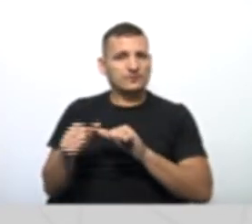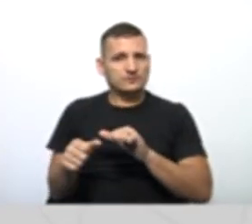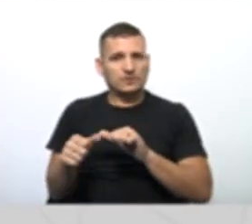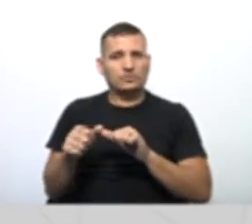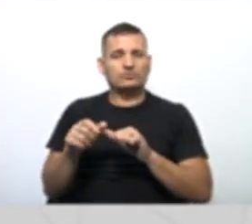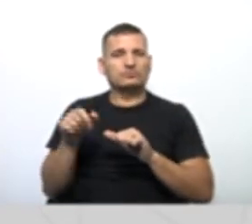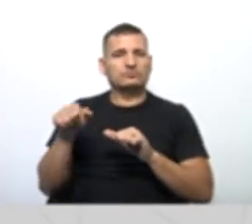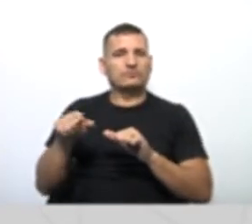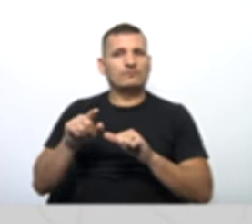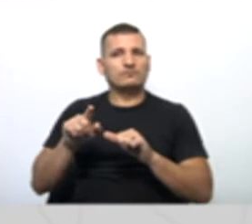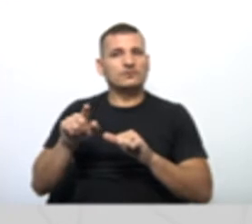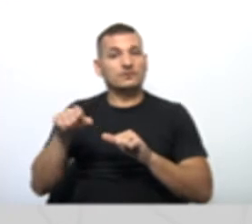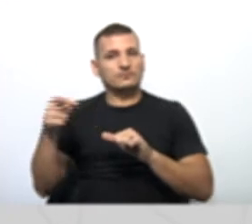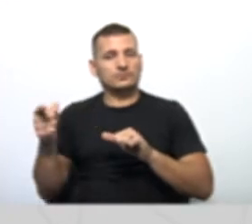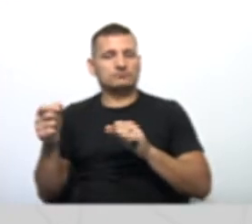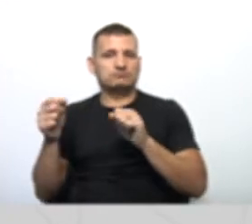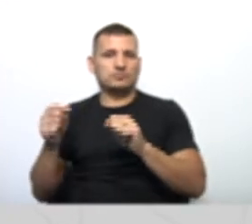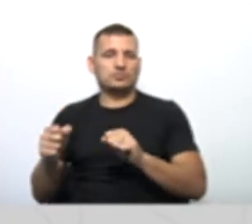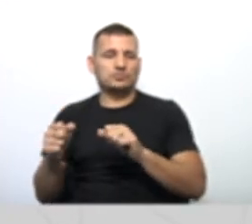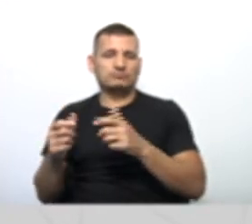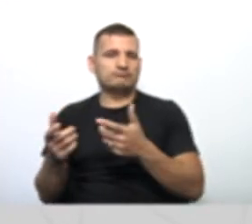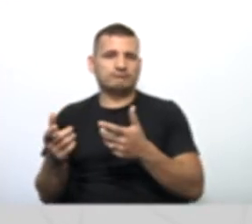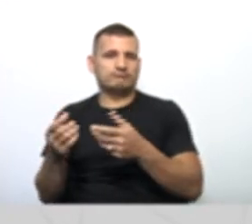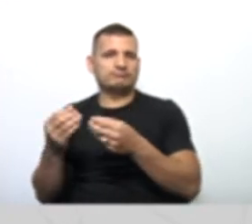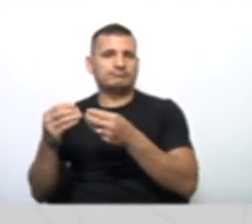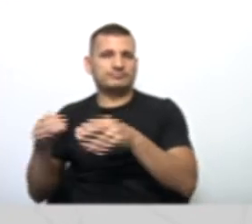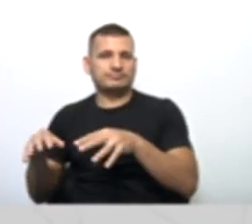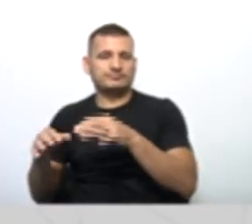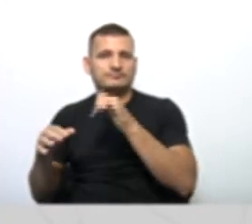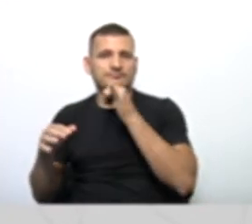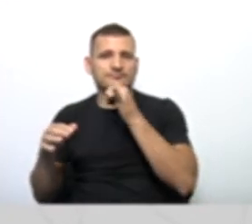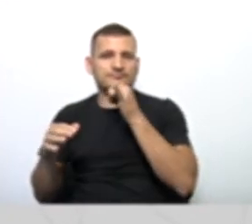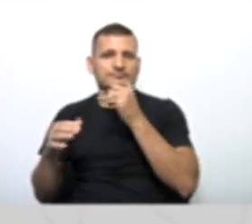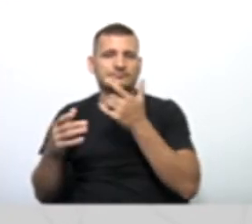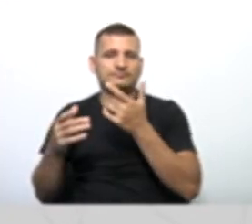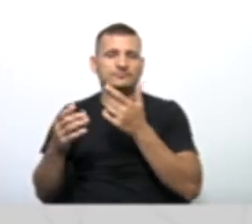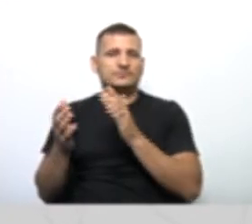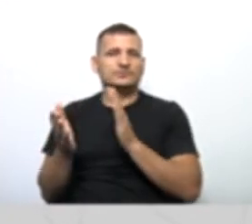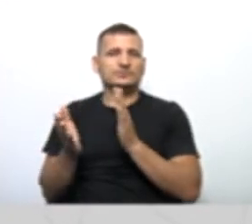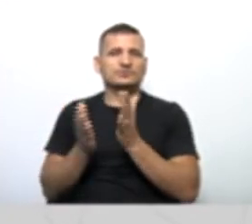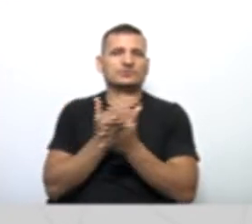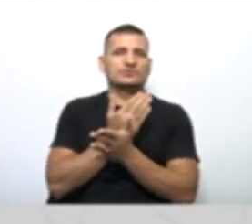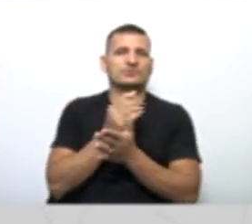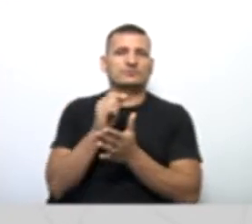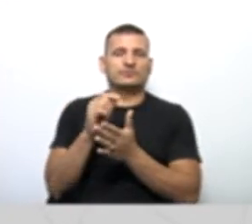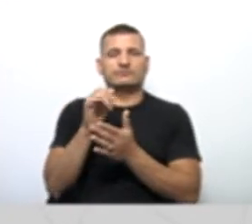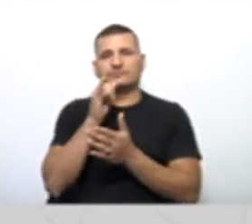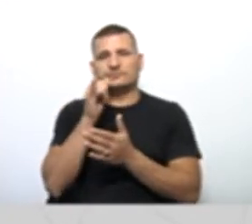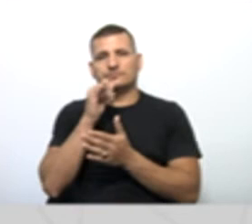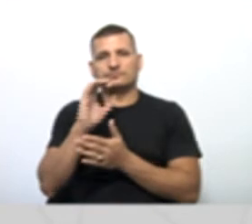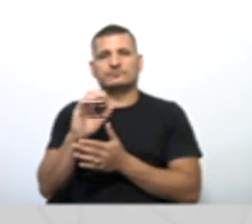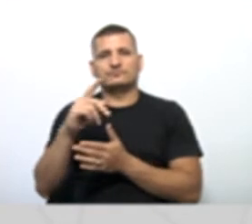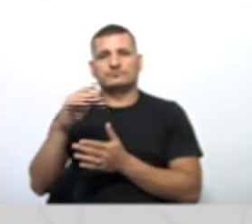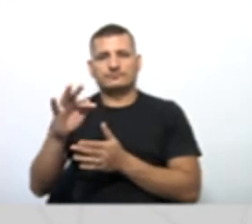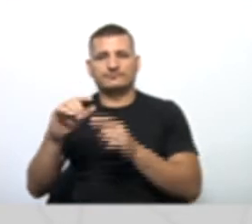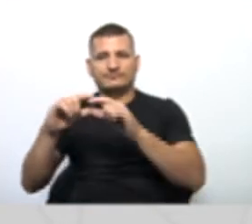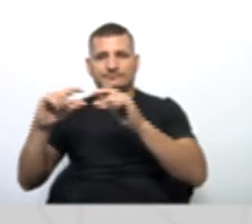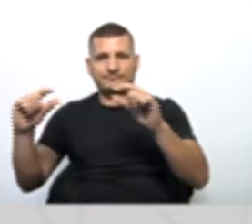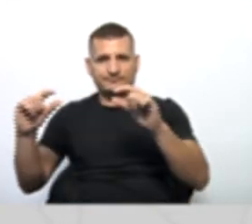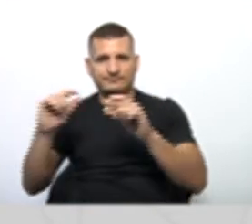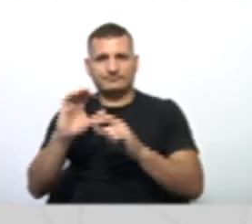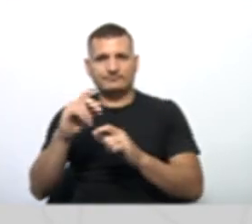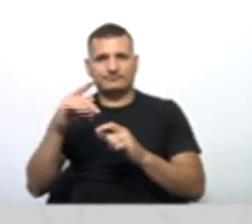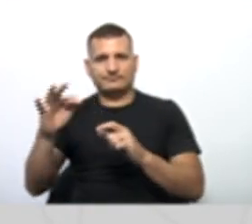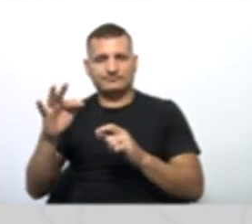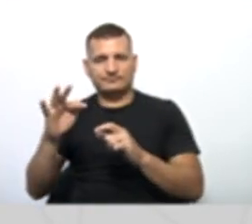gerar um impacto. O exemplo que a gente deu foi retirada de um campo, né, professora? Foi. Tirar o campo CPF, por exemplo. Isso, exatamente.